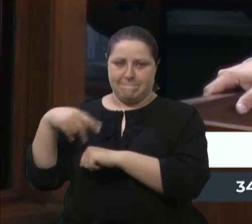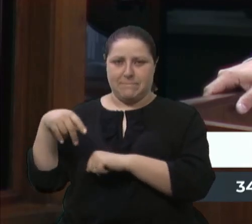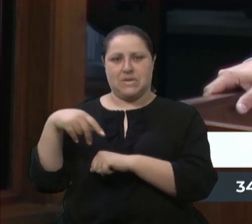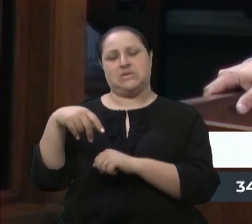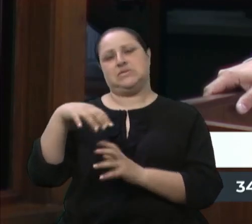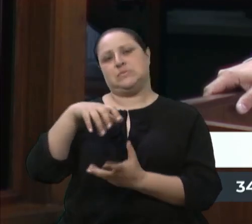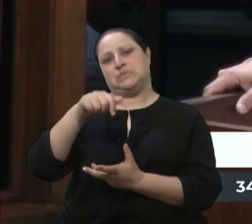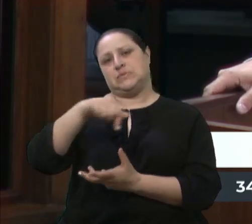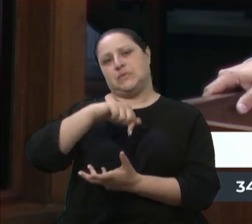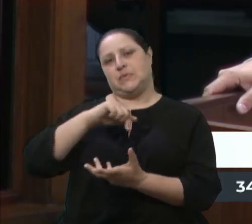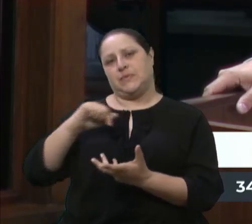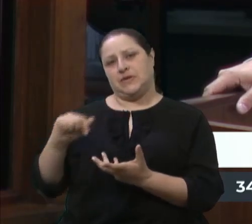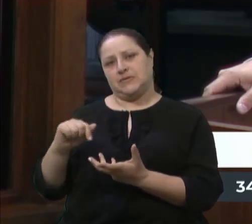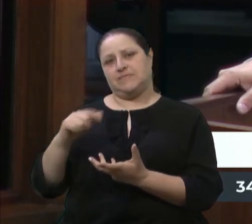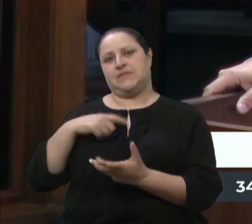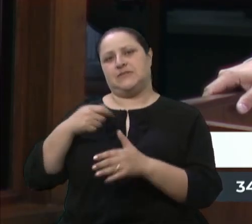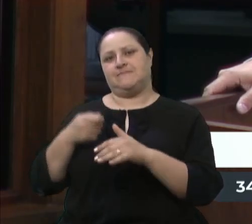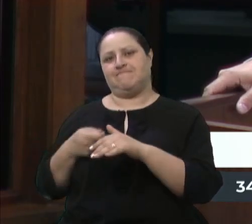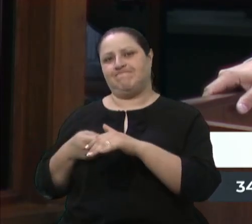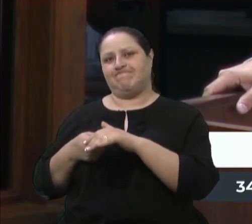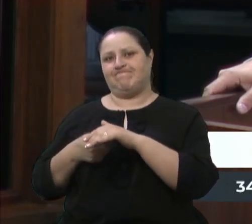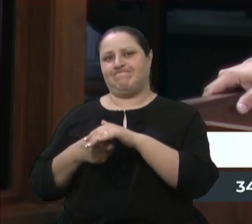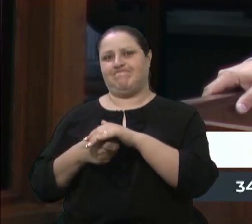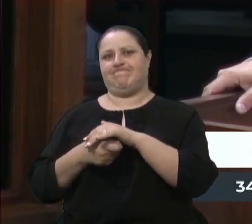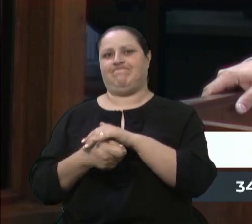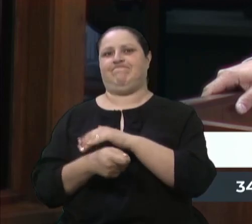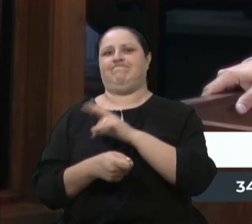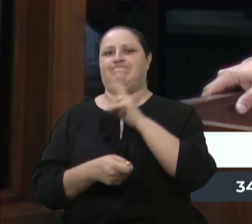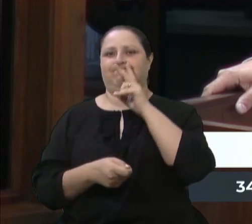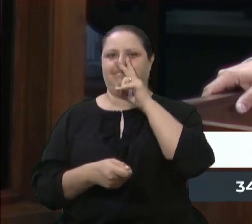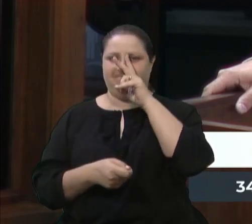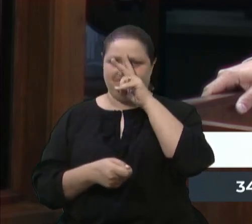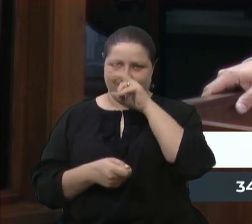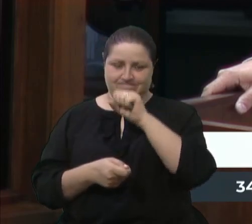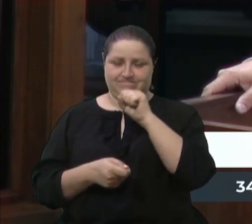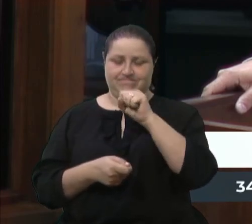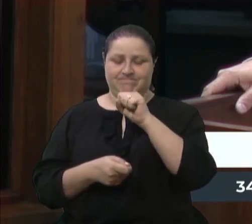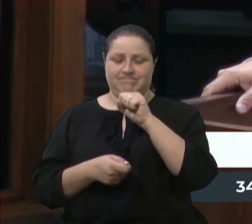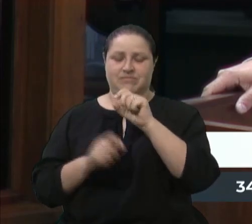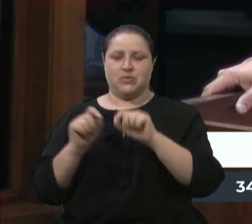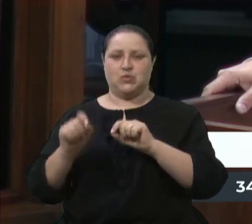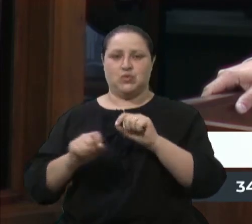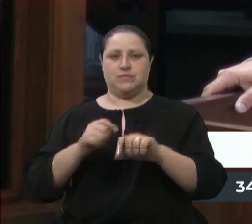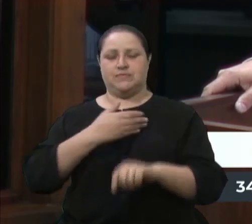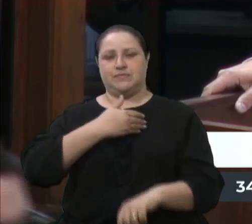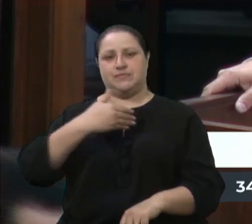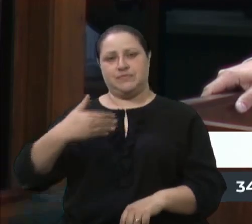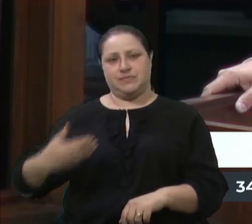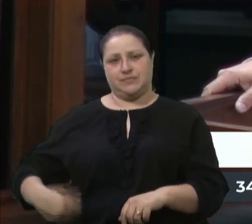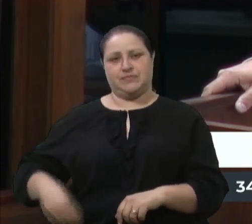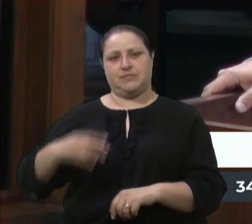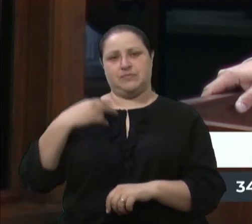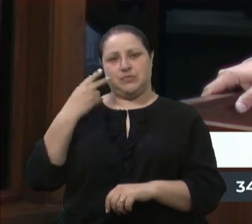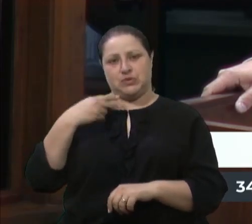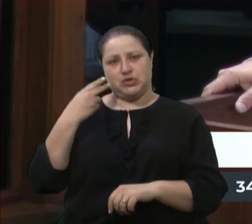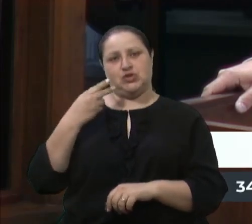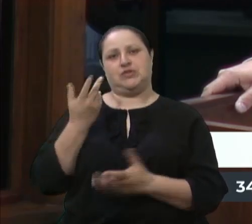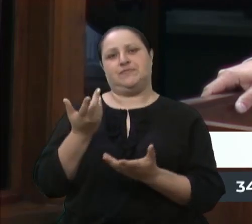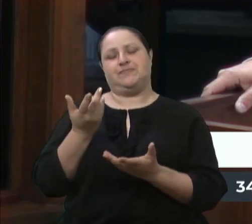têm investido pesadamente em políticas públicas, em recursos,